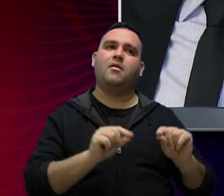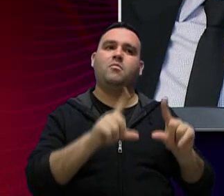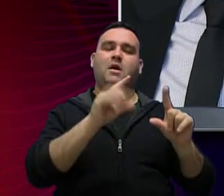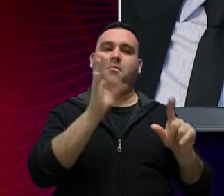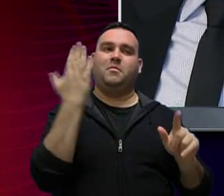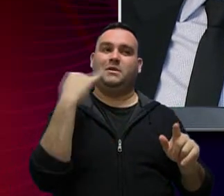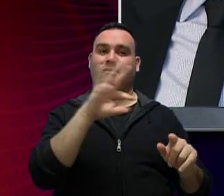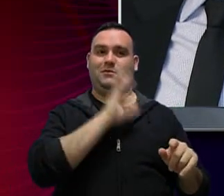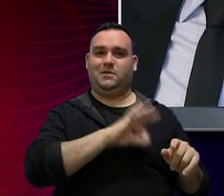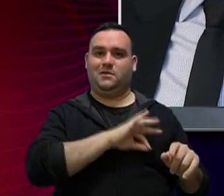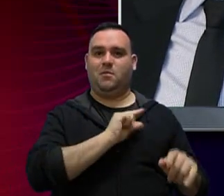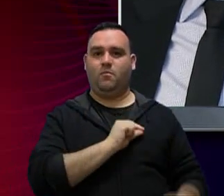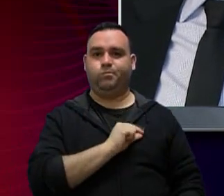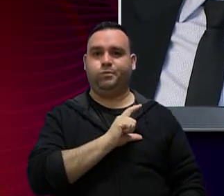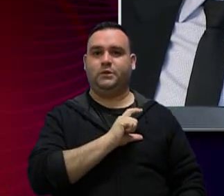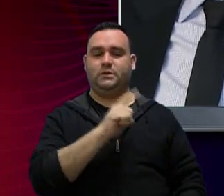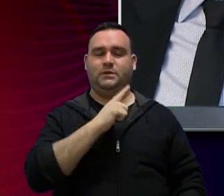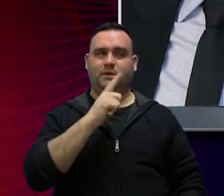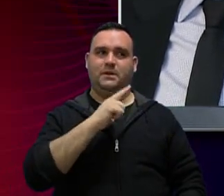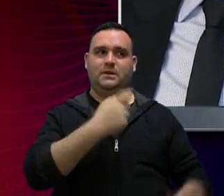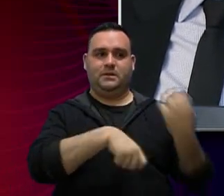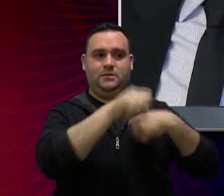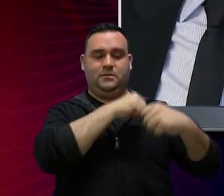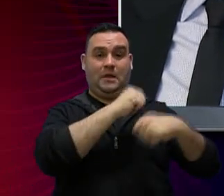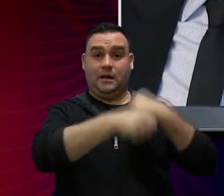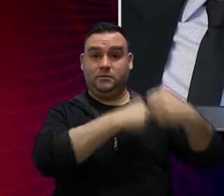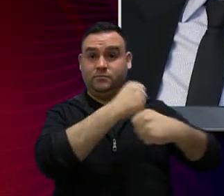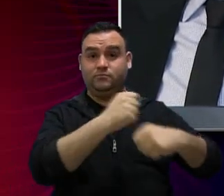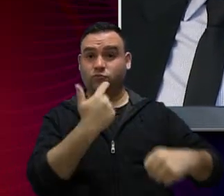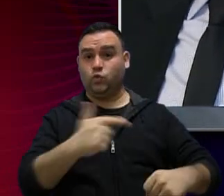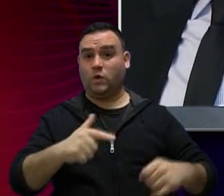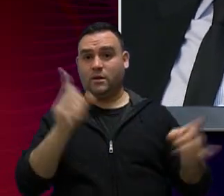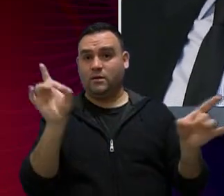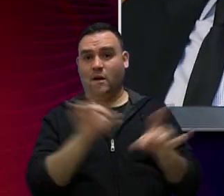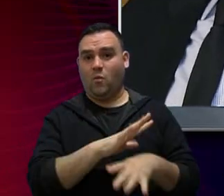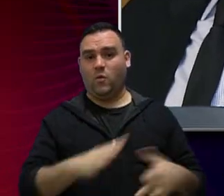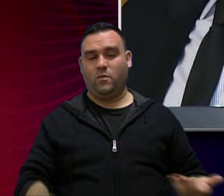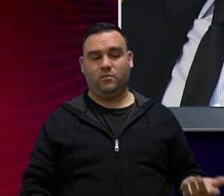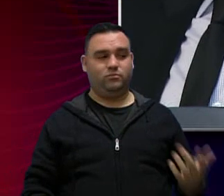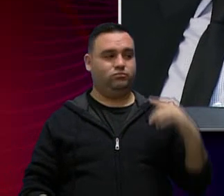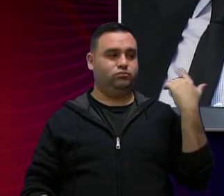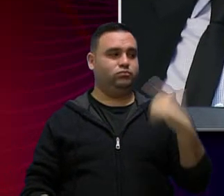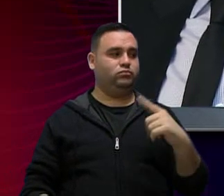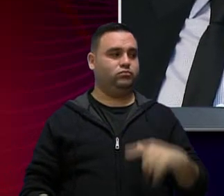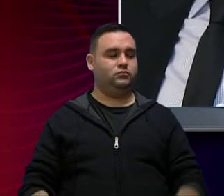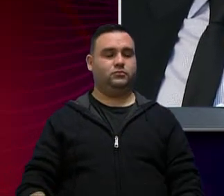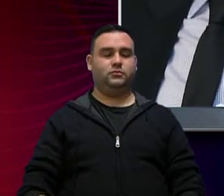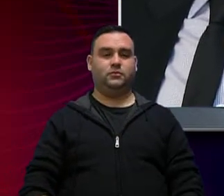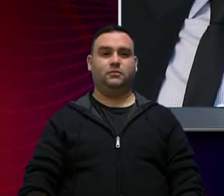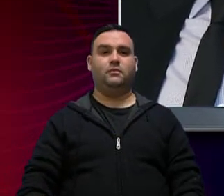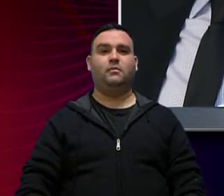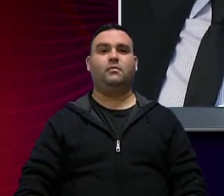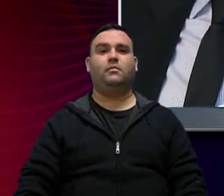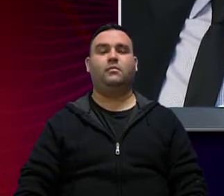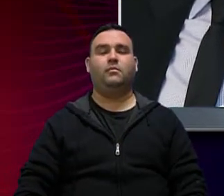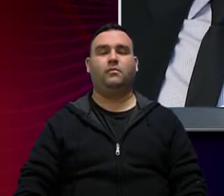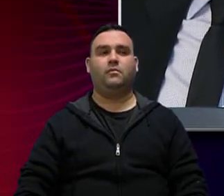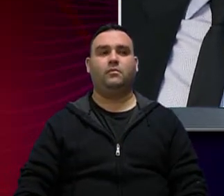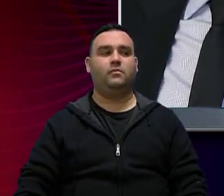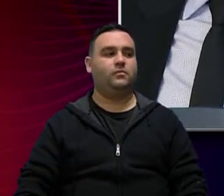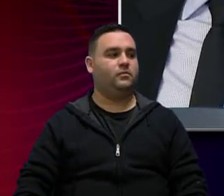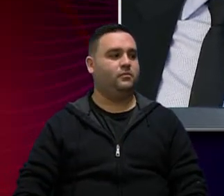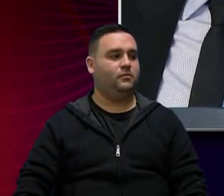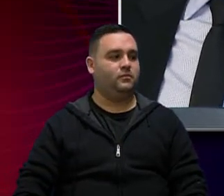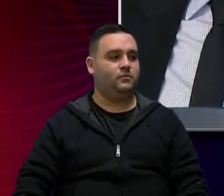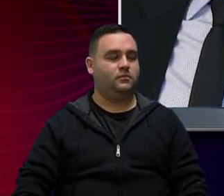aumento que ia ser quando ia ser já não vai ter mais não vai ter mais querer um eu vou